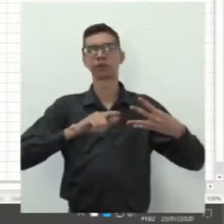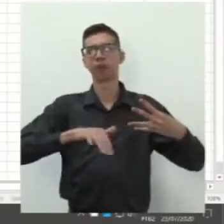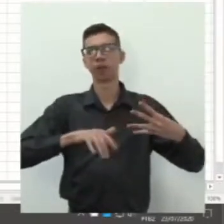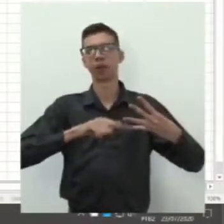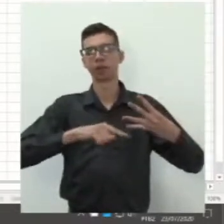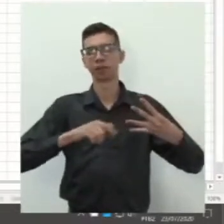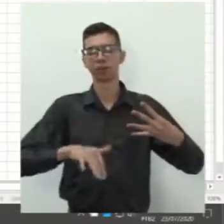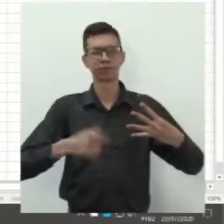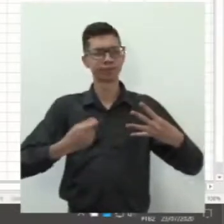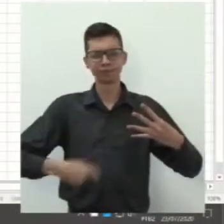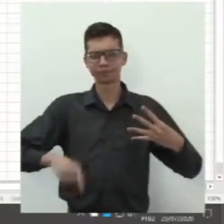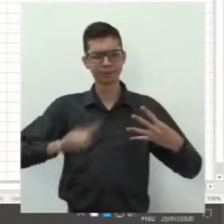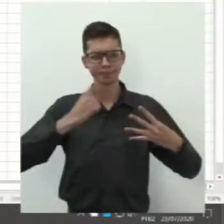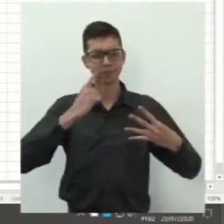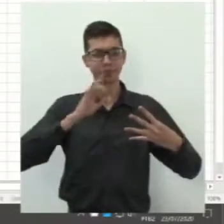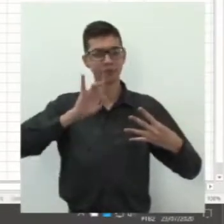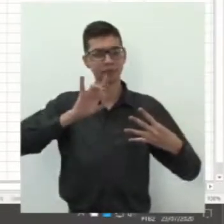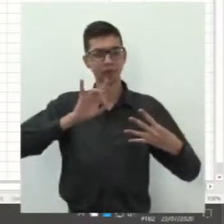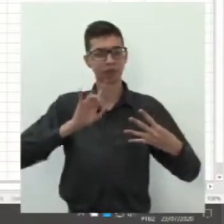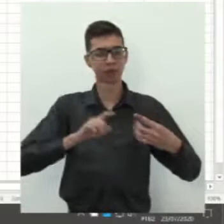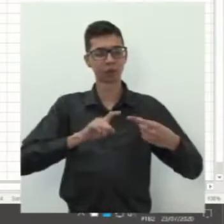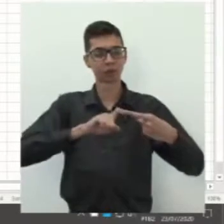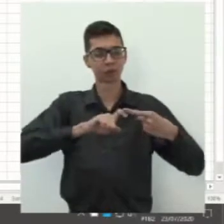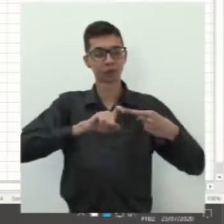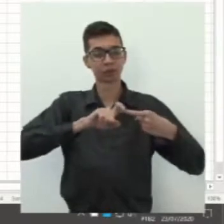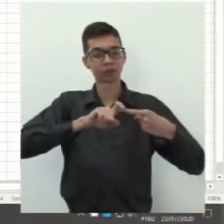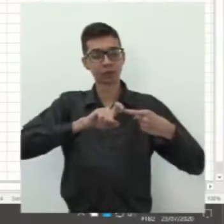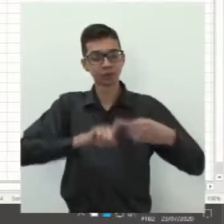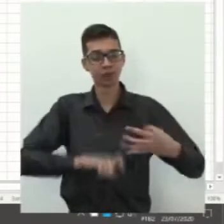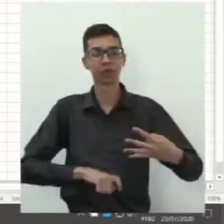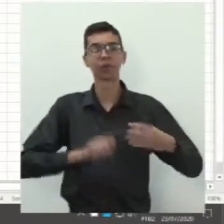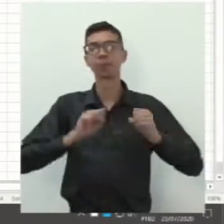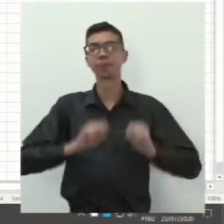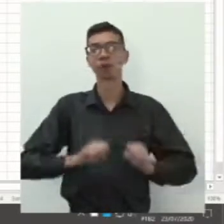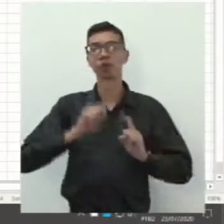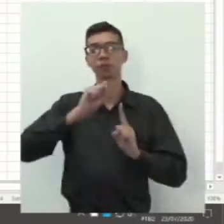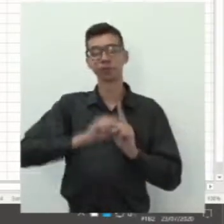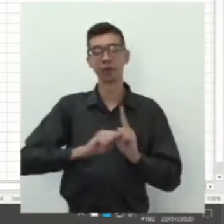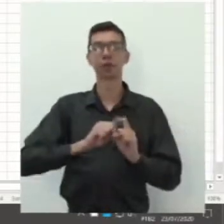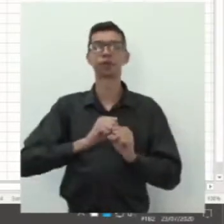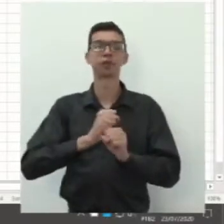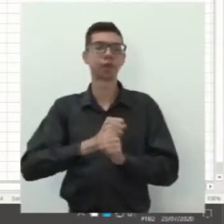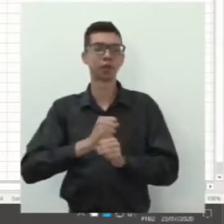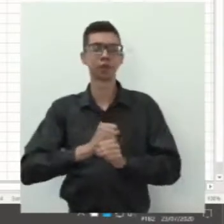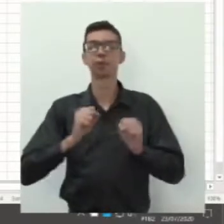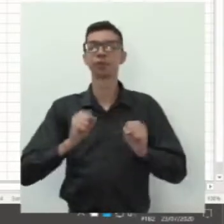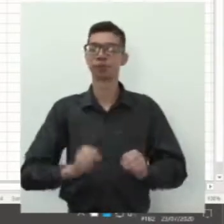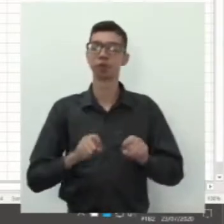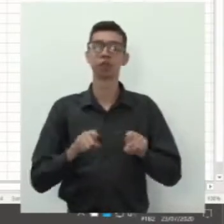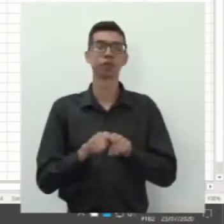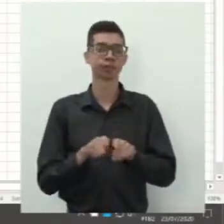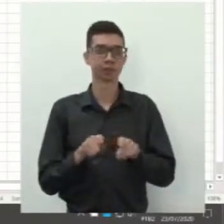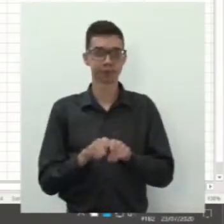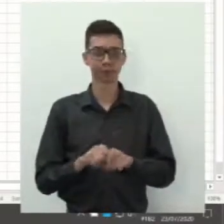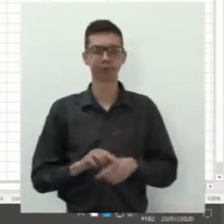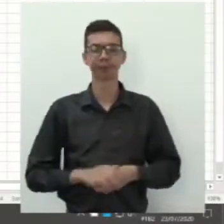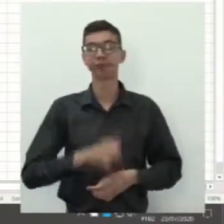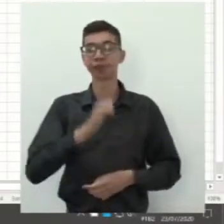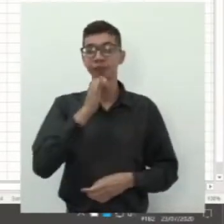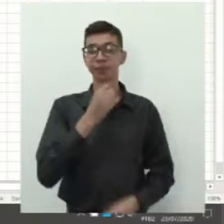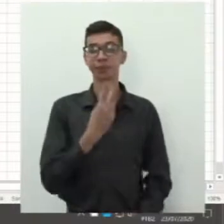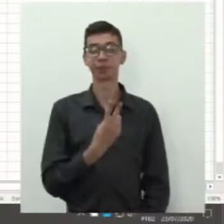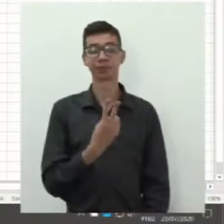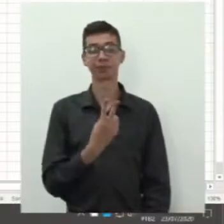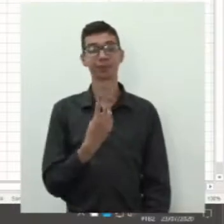nessa opção de auto-preenchimento, coloquei por mês, né? Eu posso, por exemplo, colocar por ano. Então, ó, 23/7 de